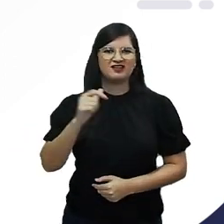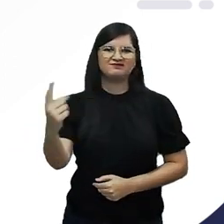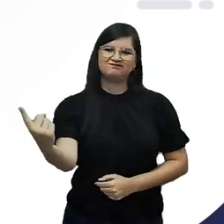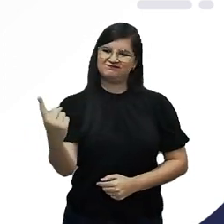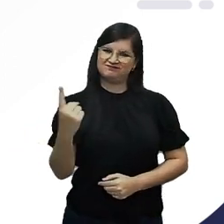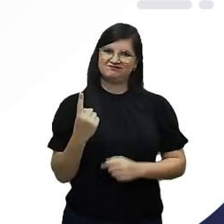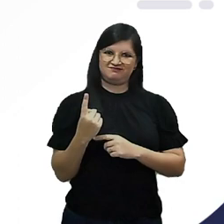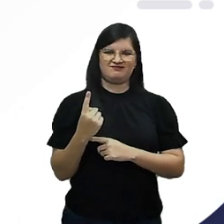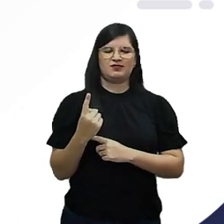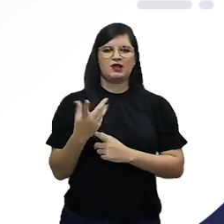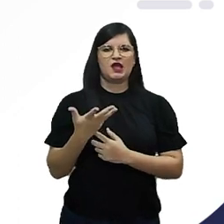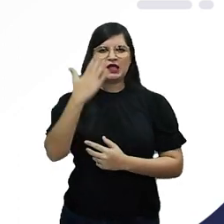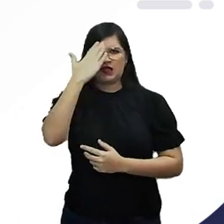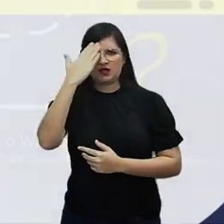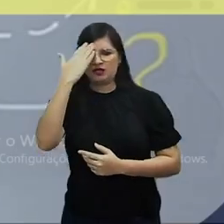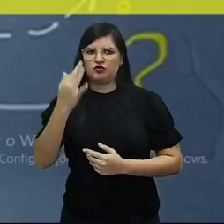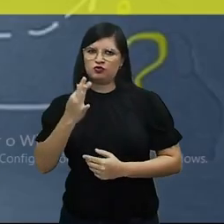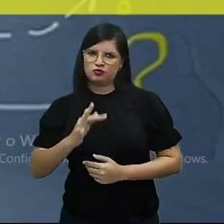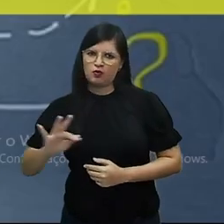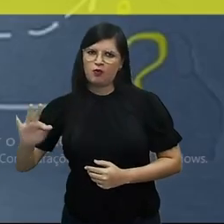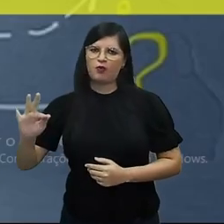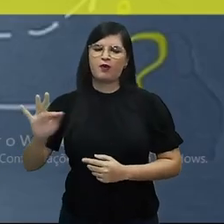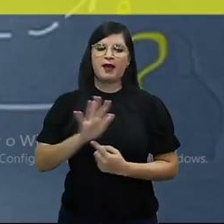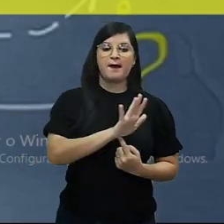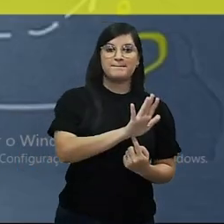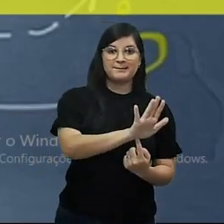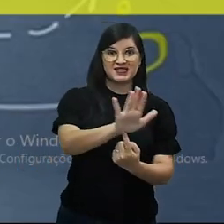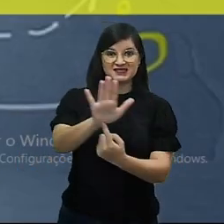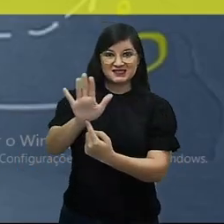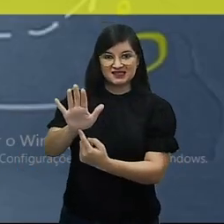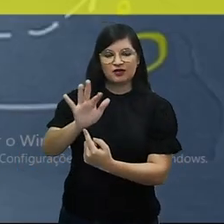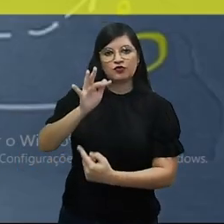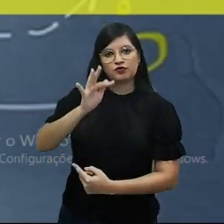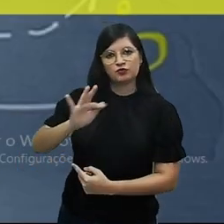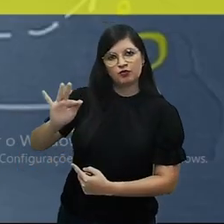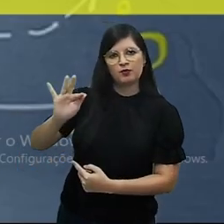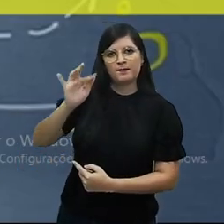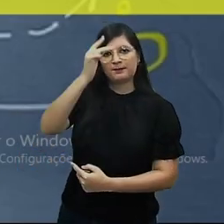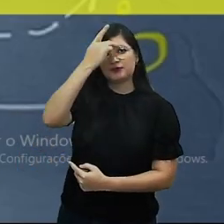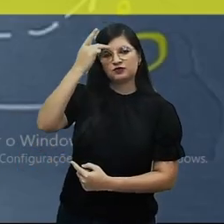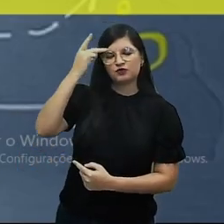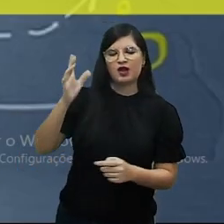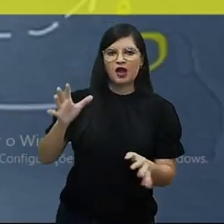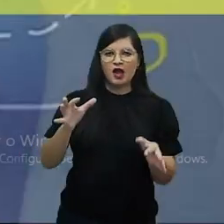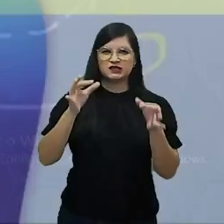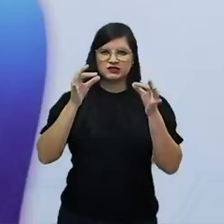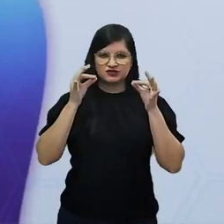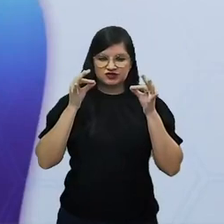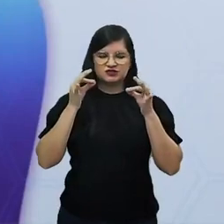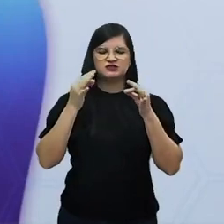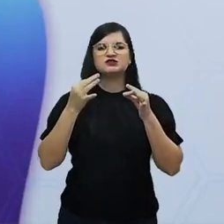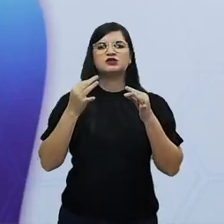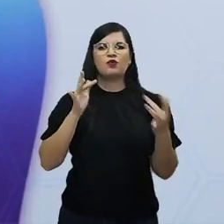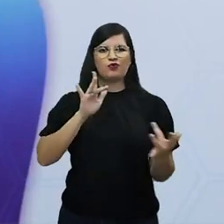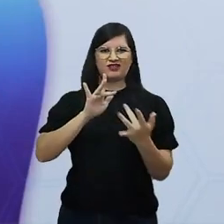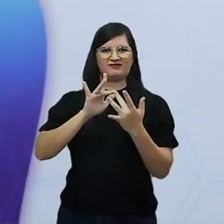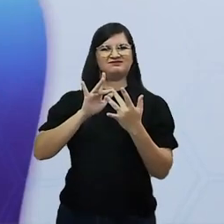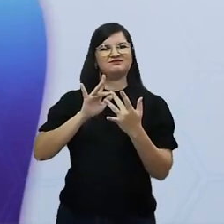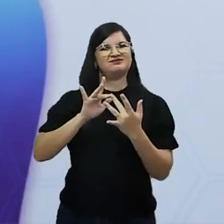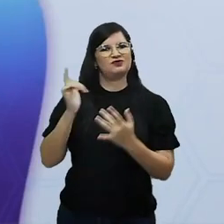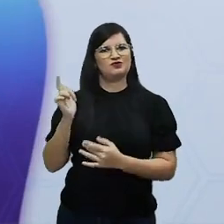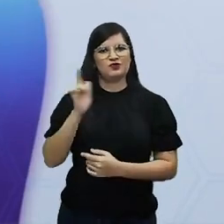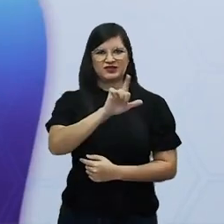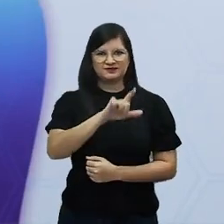que entender a dor e apresentar essa dor aqui no pitch vai fazer com que as pessoas que estão assistindo possam se conectar com